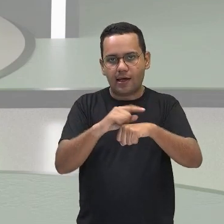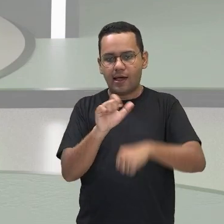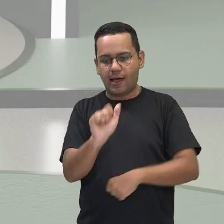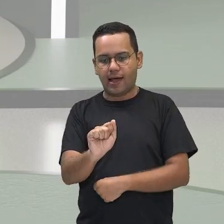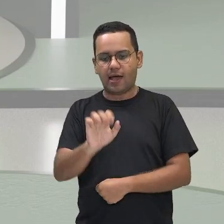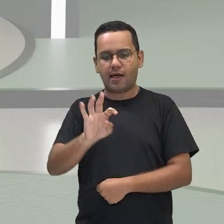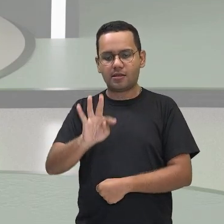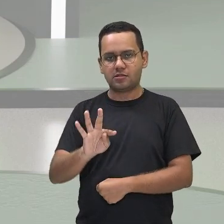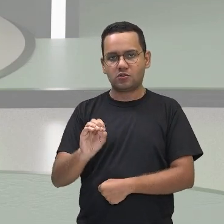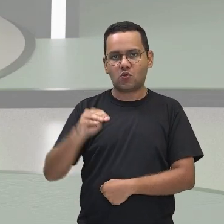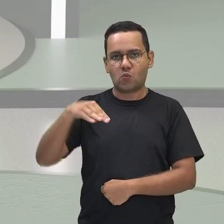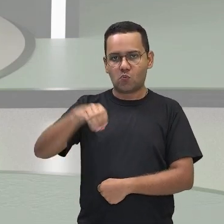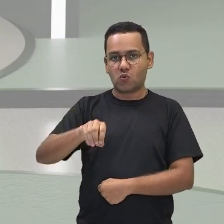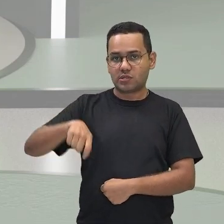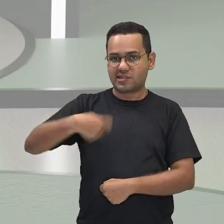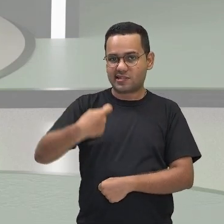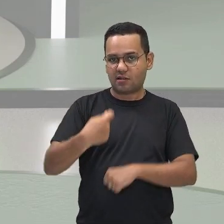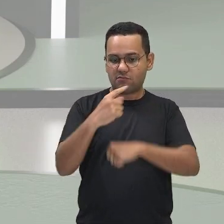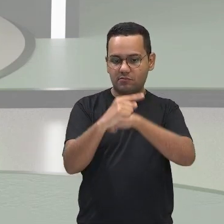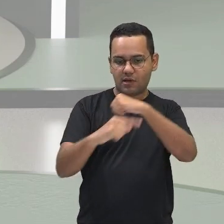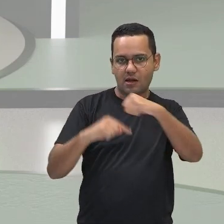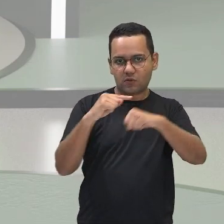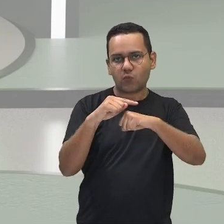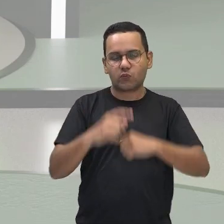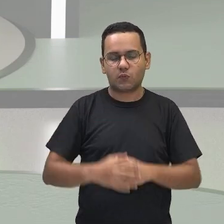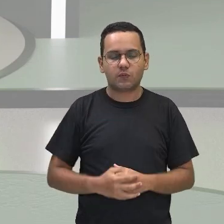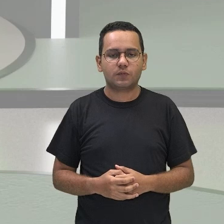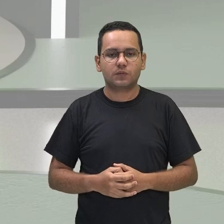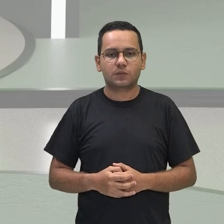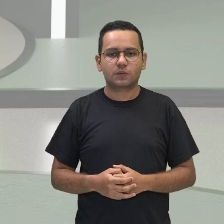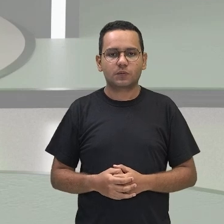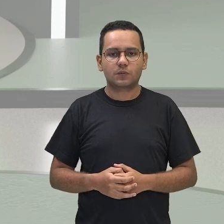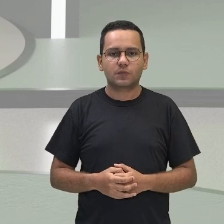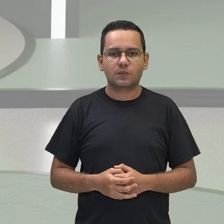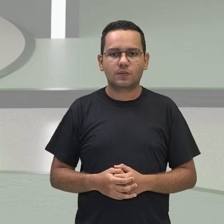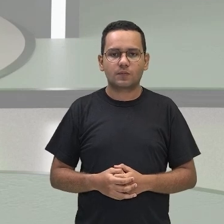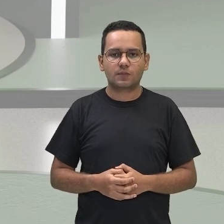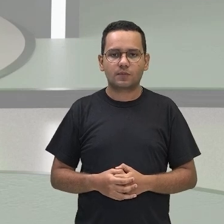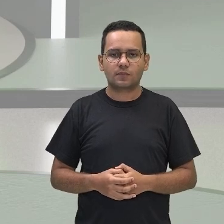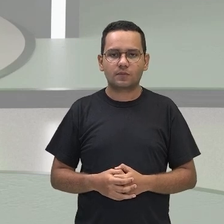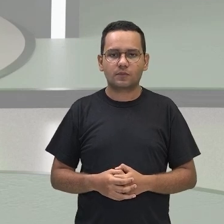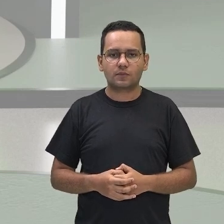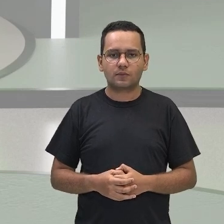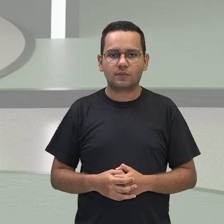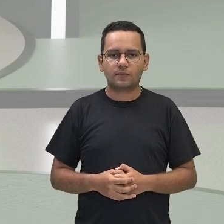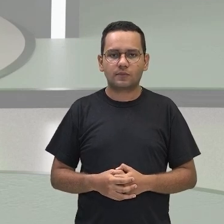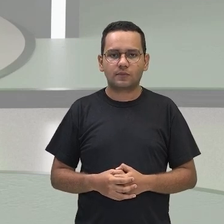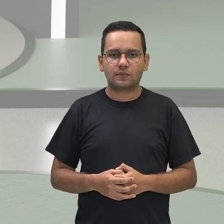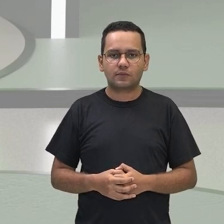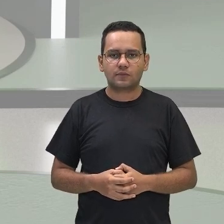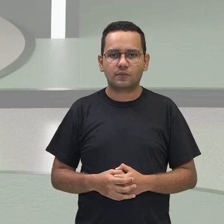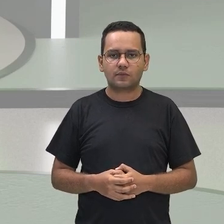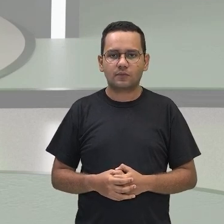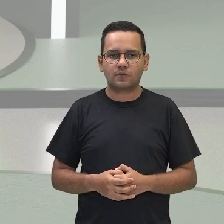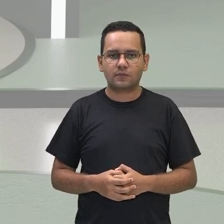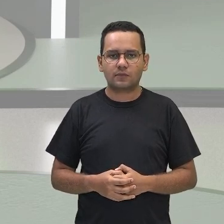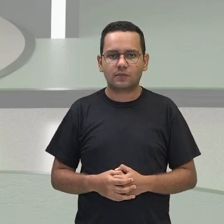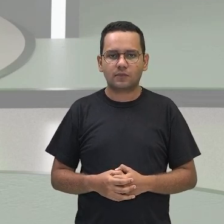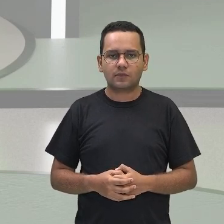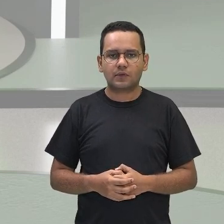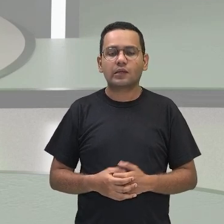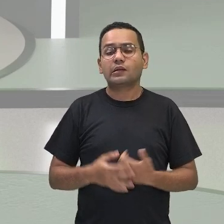O átomo é a menor partícula de um